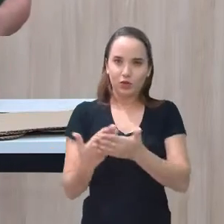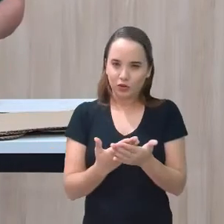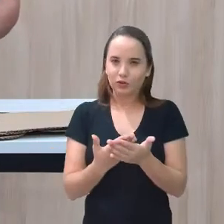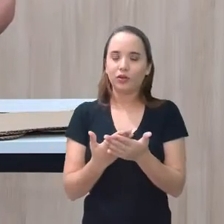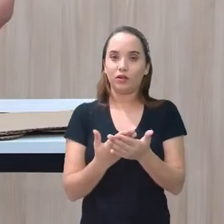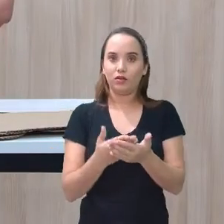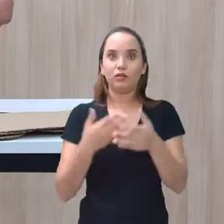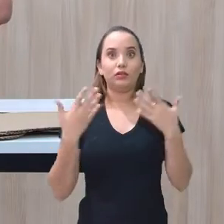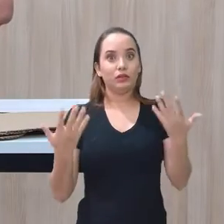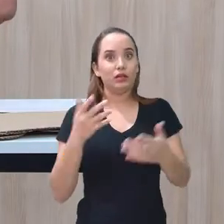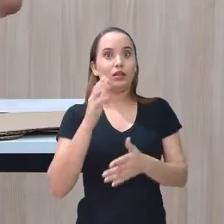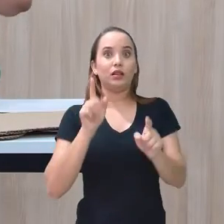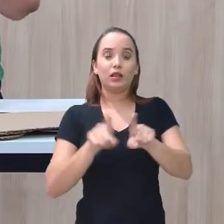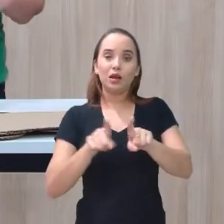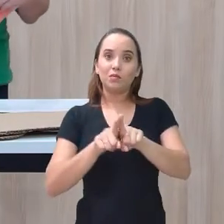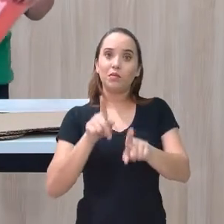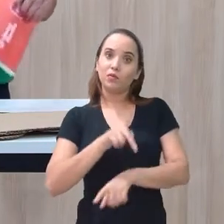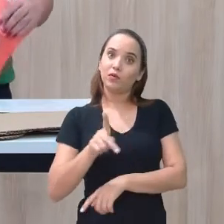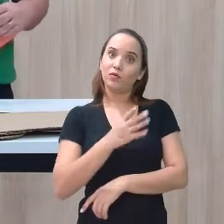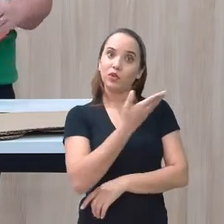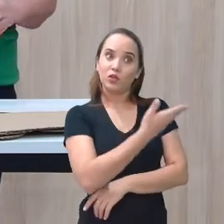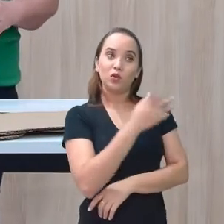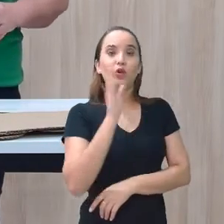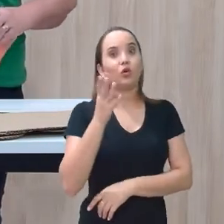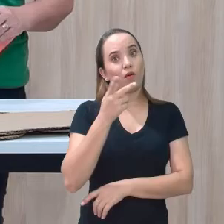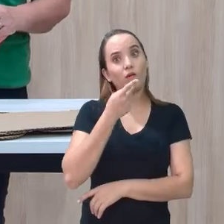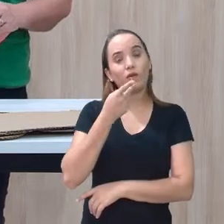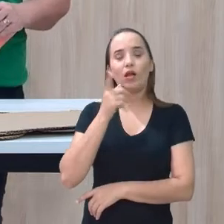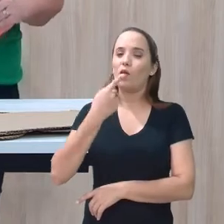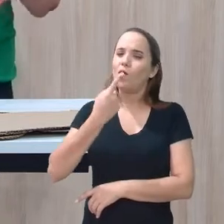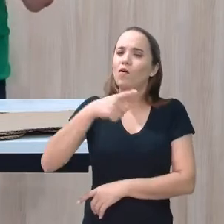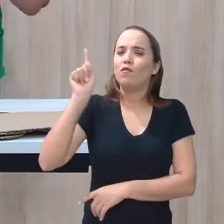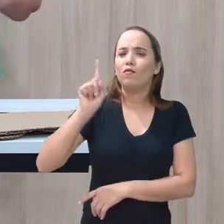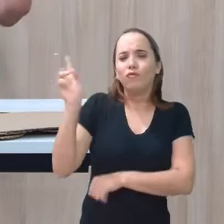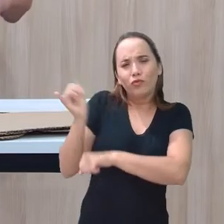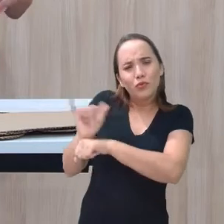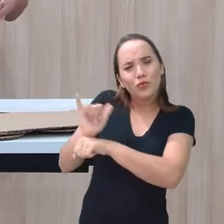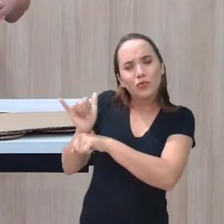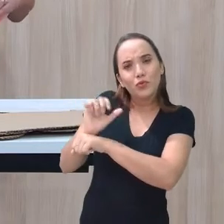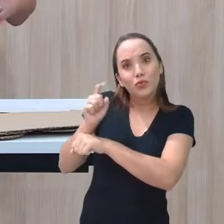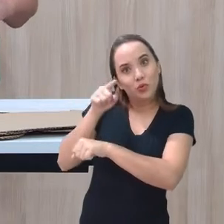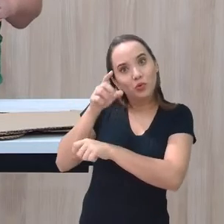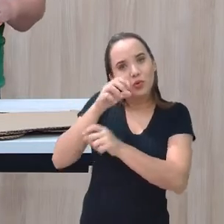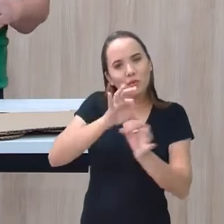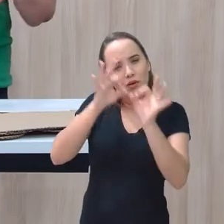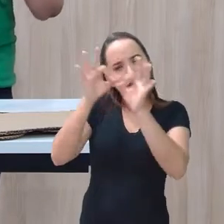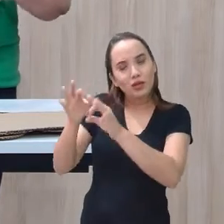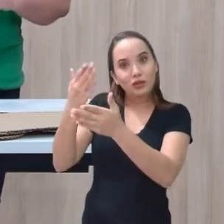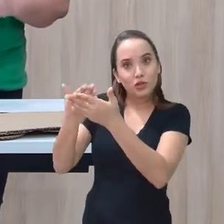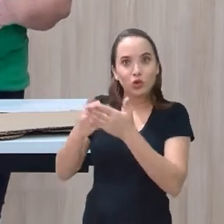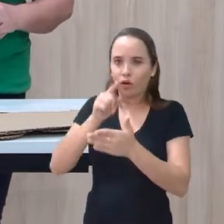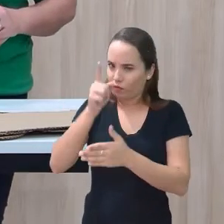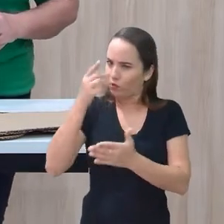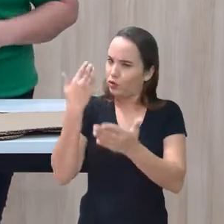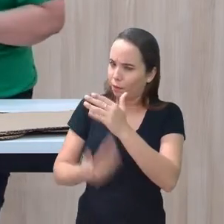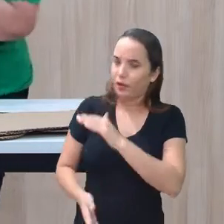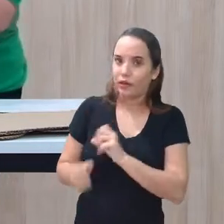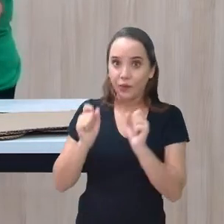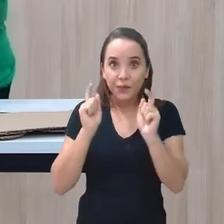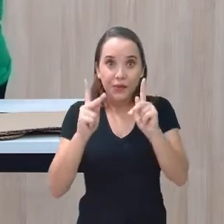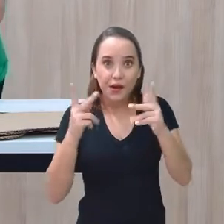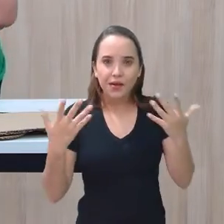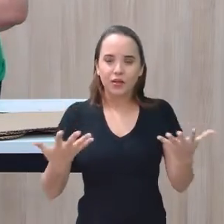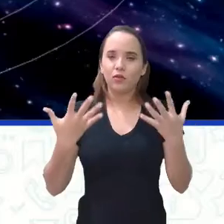como a professora Cláudia falou, vai lá no YouTube e rever as aulas que você não assistiu esse ano, tá certo? Mas vamos falar